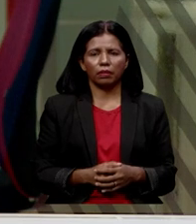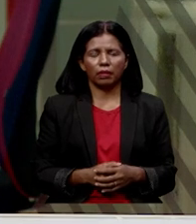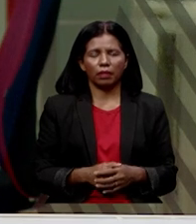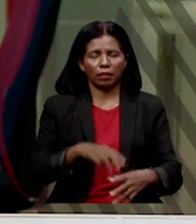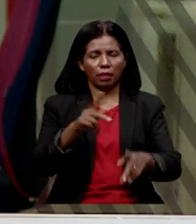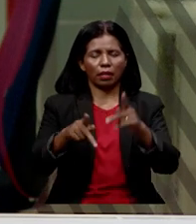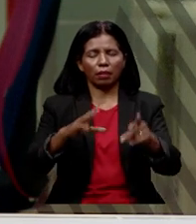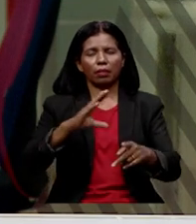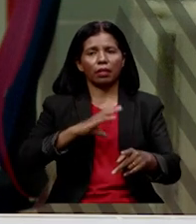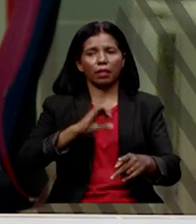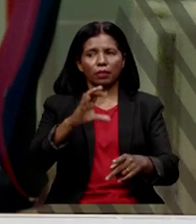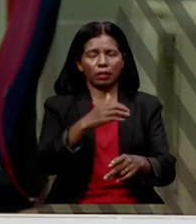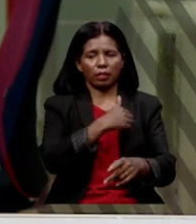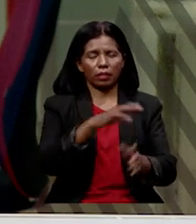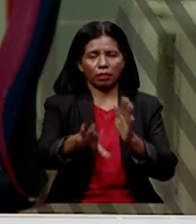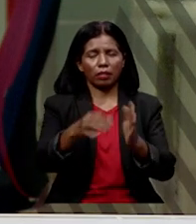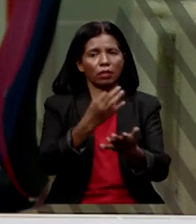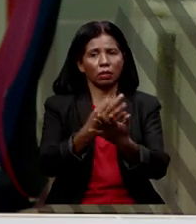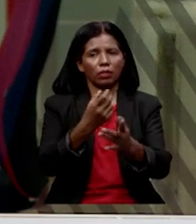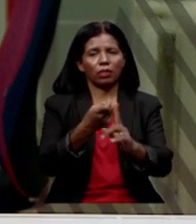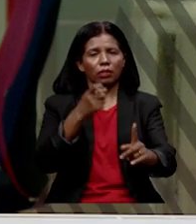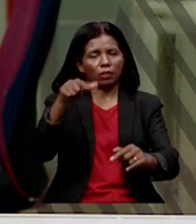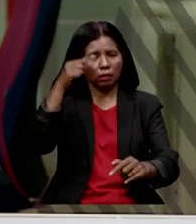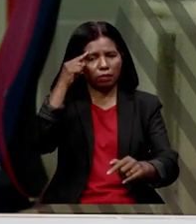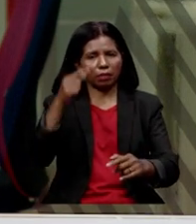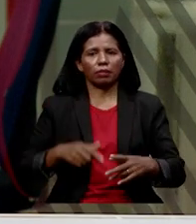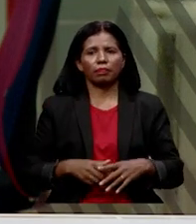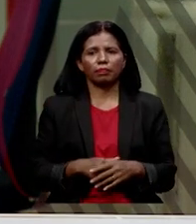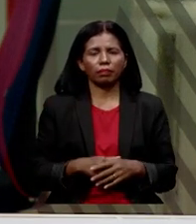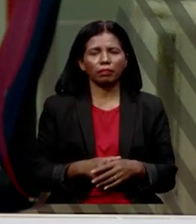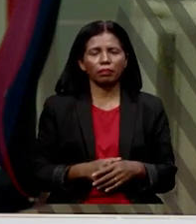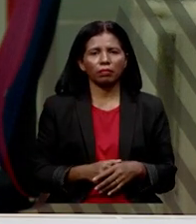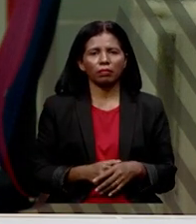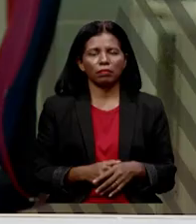comunidade que é conhecida que reta a indemnização russo governo.